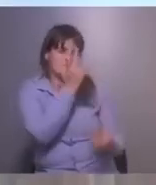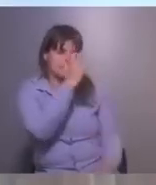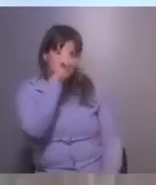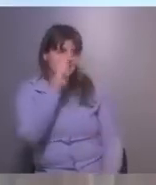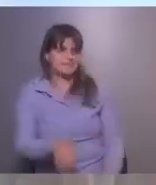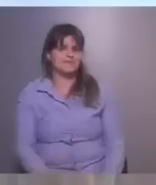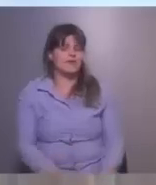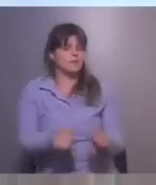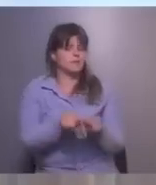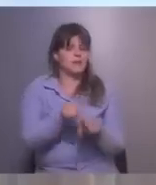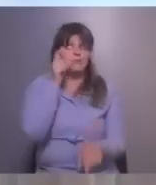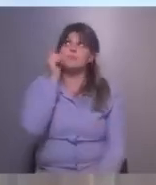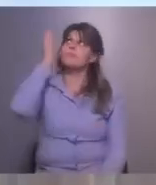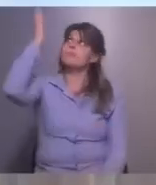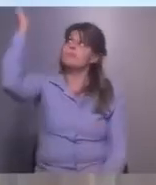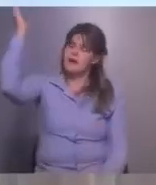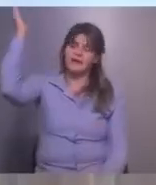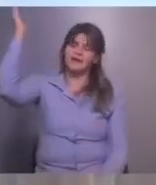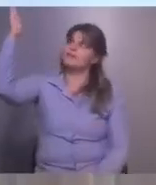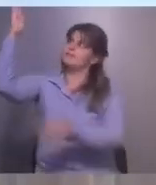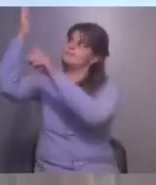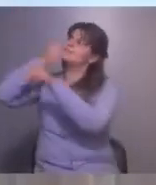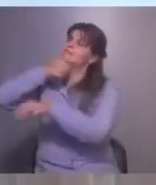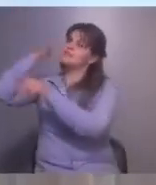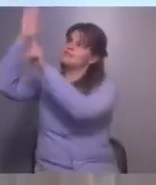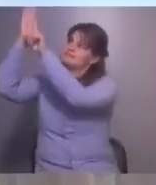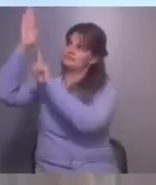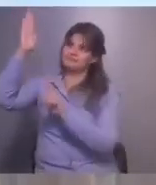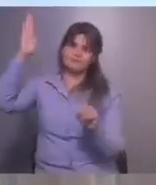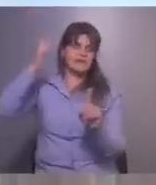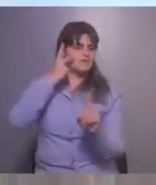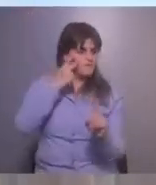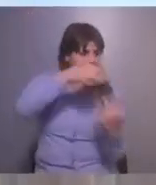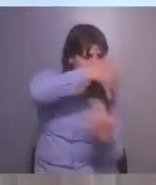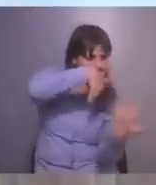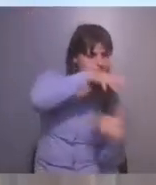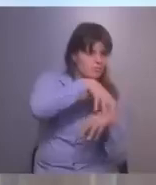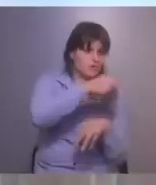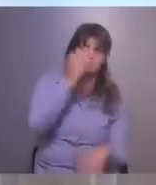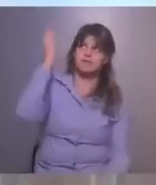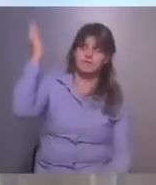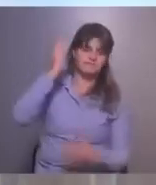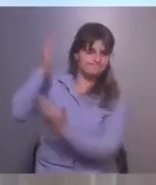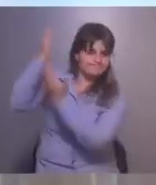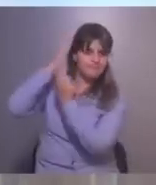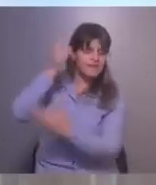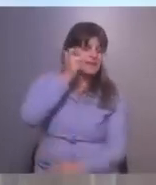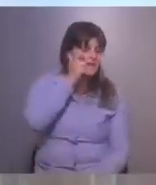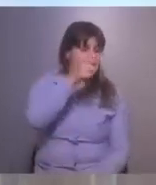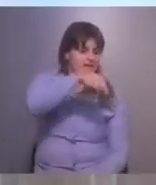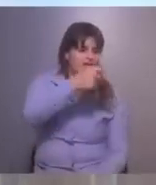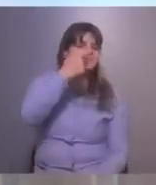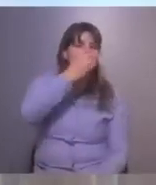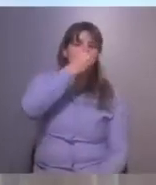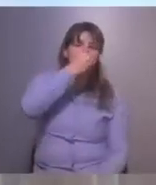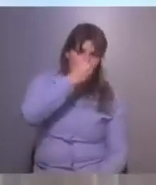Assim como o Pai que vive me enviou e eu vivo pelo Pai, também aquele que me come